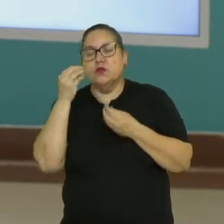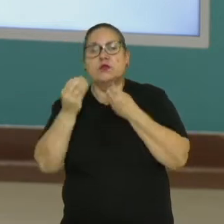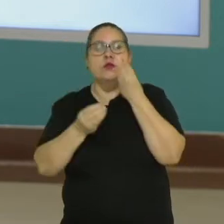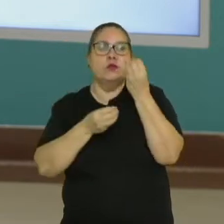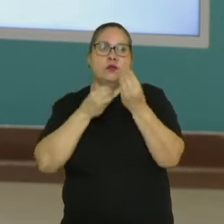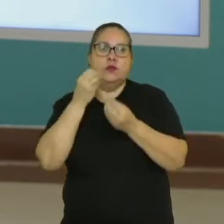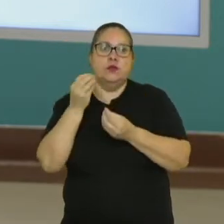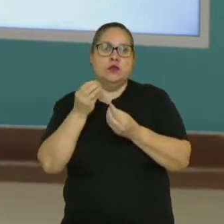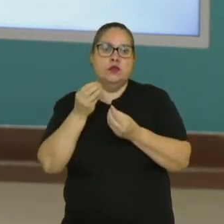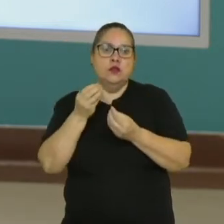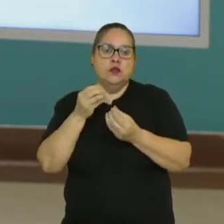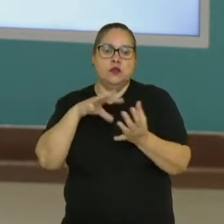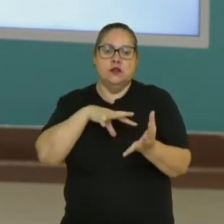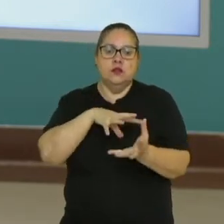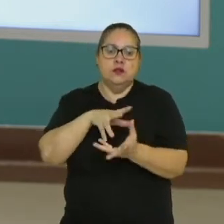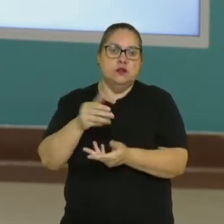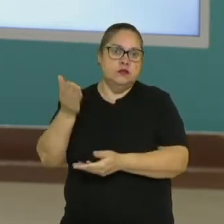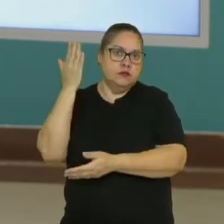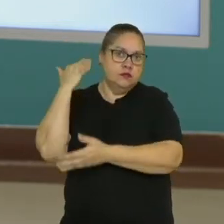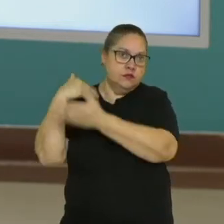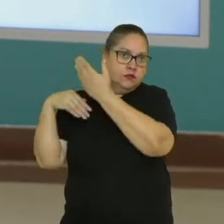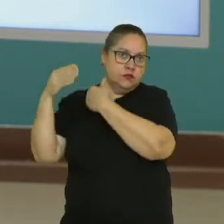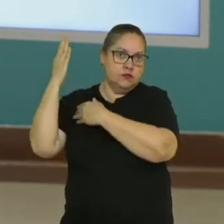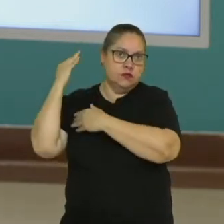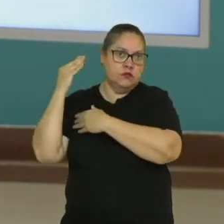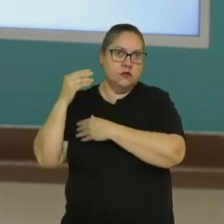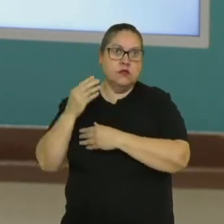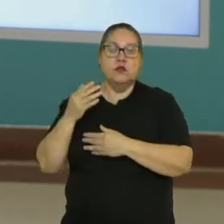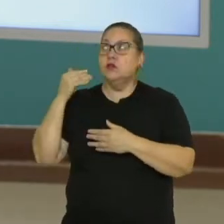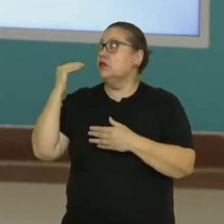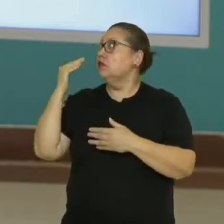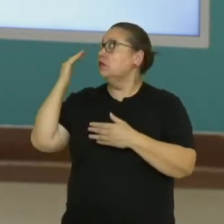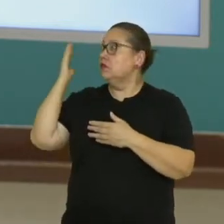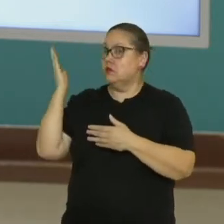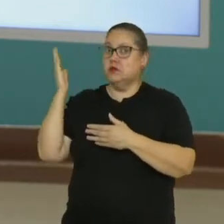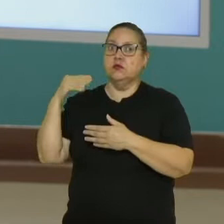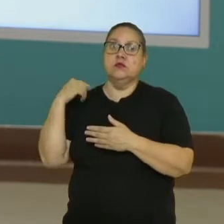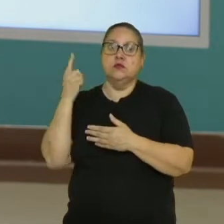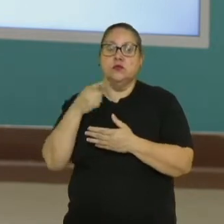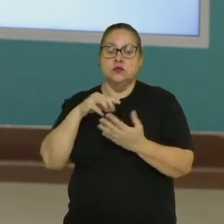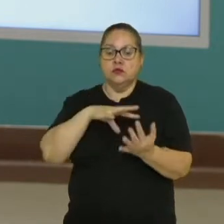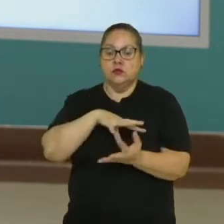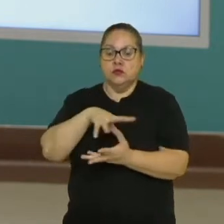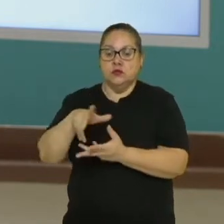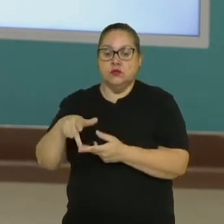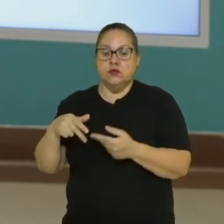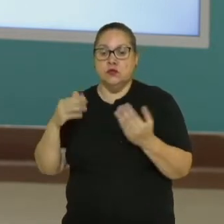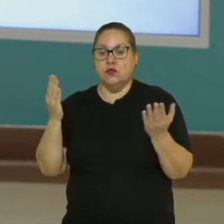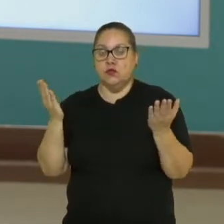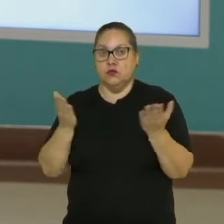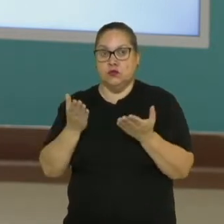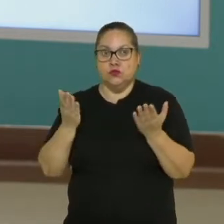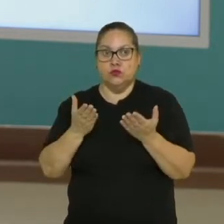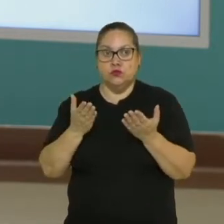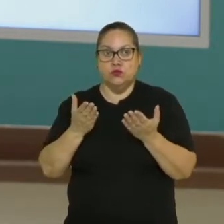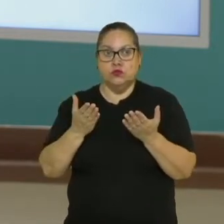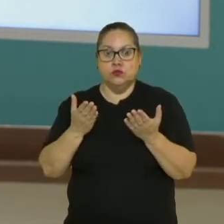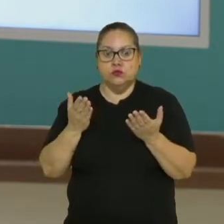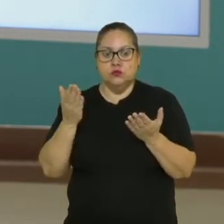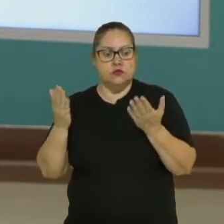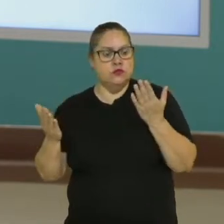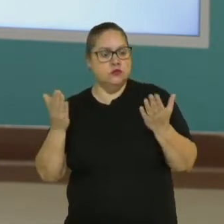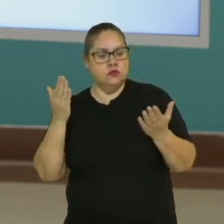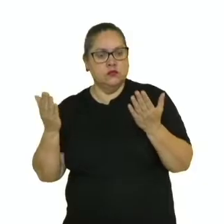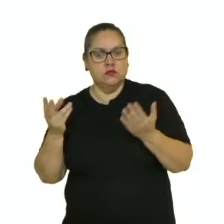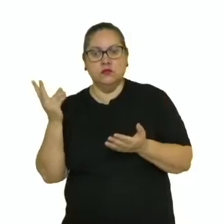o nosso planeta antigamente. E na direita, nós temos o nosso planeta na atualidade. Compare